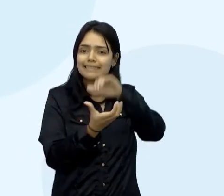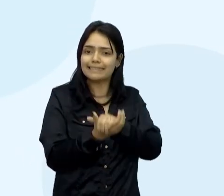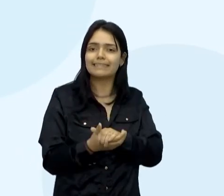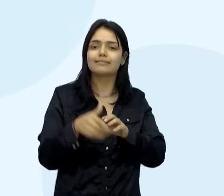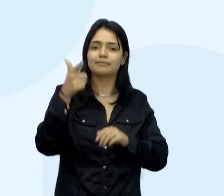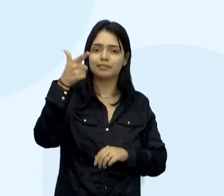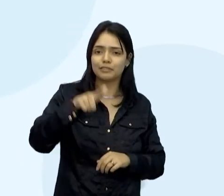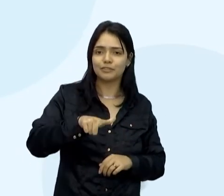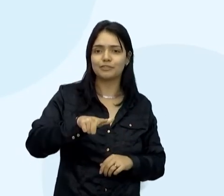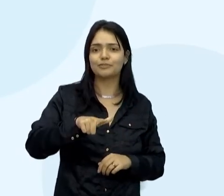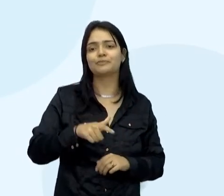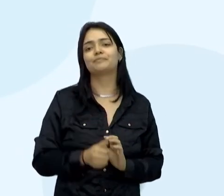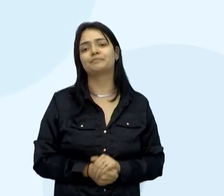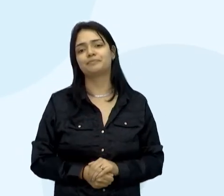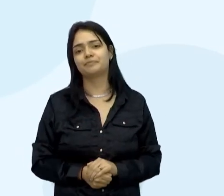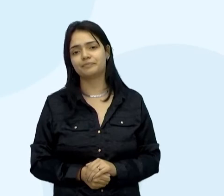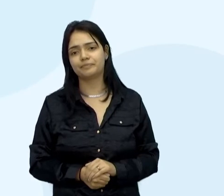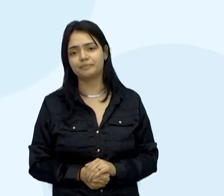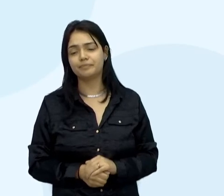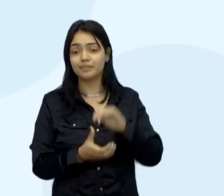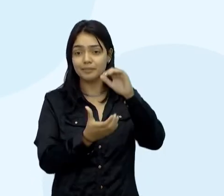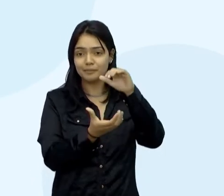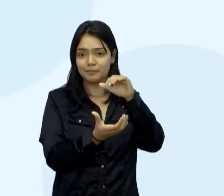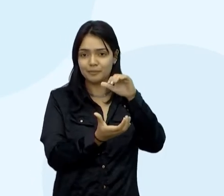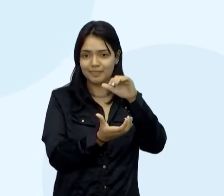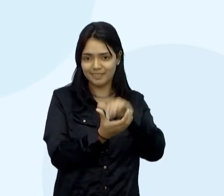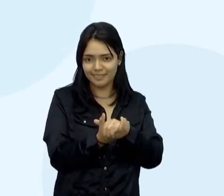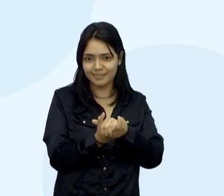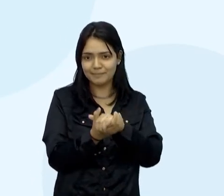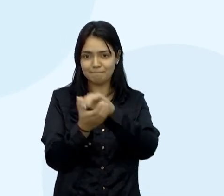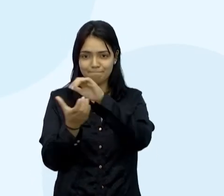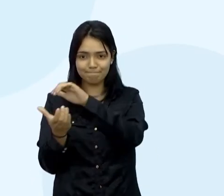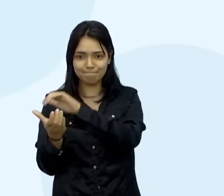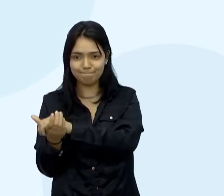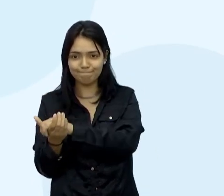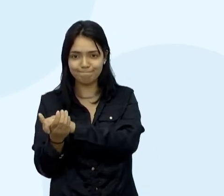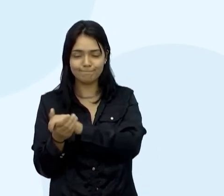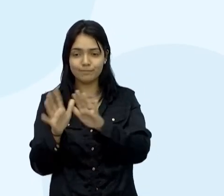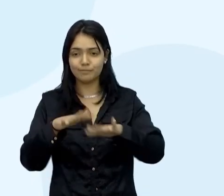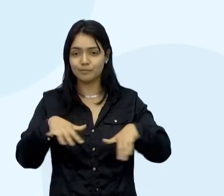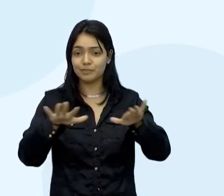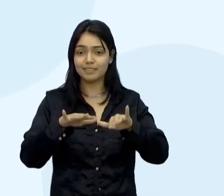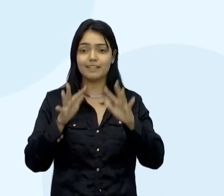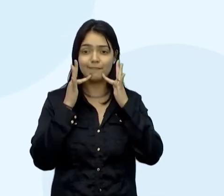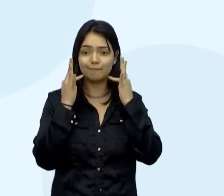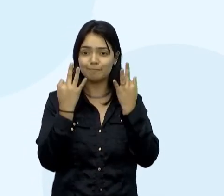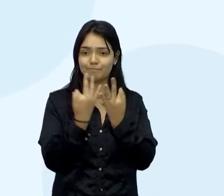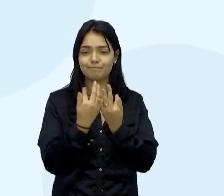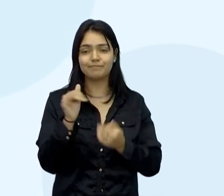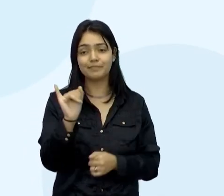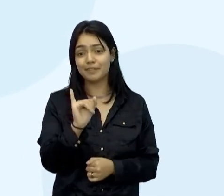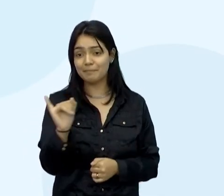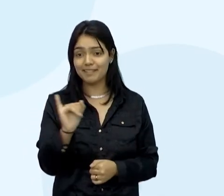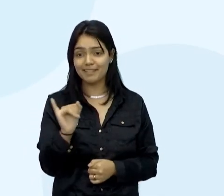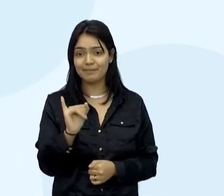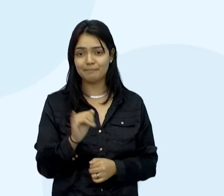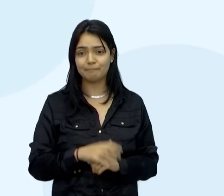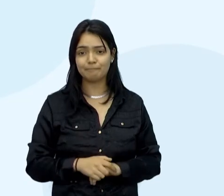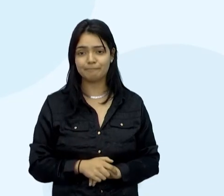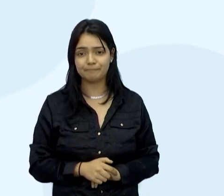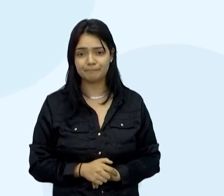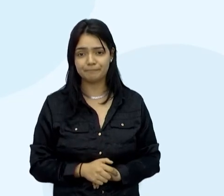rede, né, de consanguinidade, de casamentos consanguíneos, de irmãos casando entre si, justamente